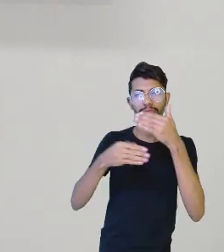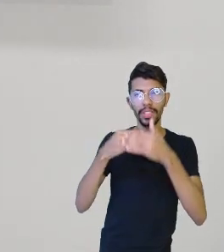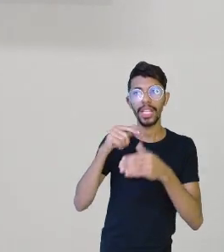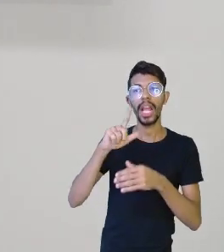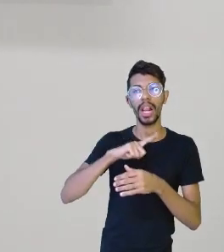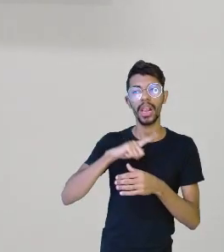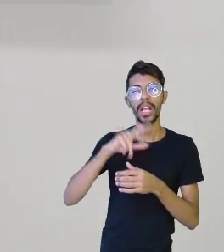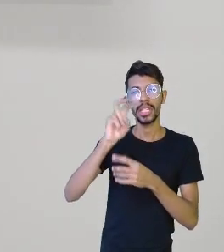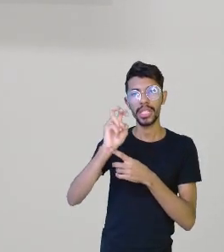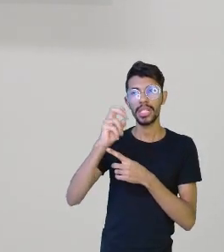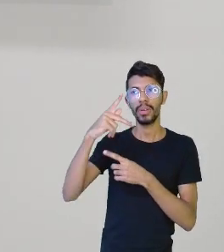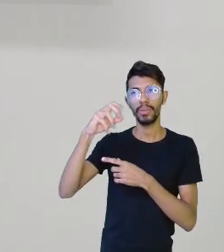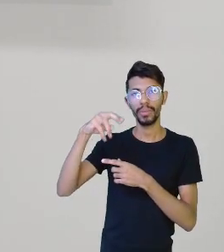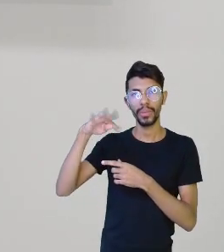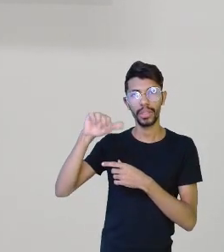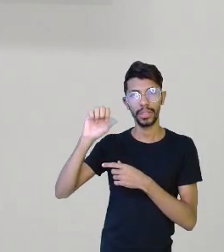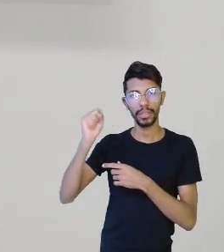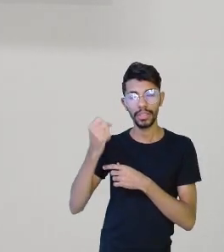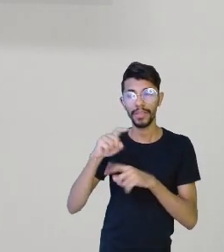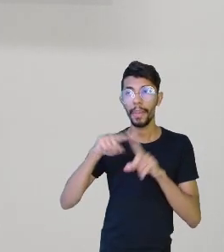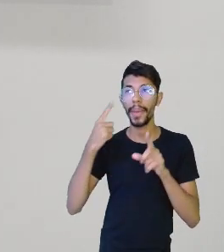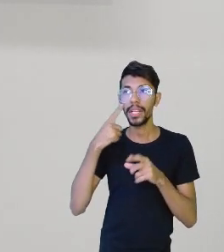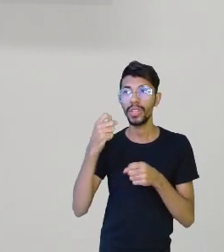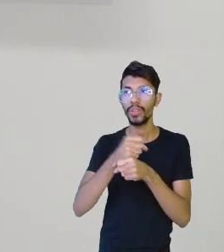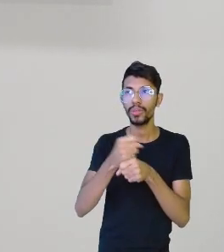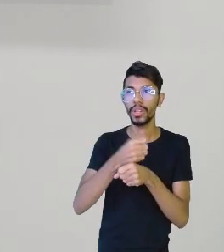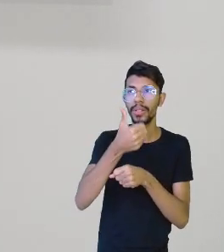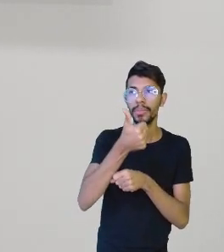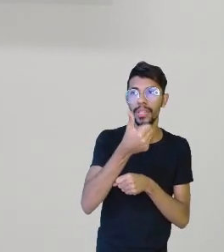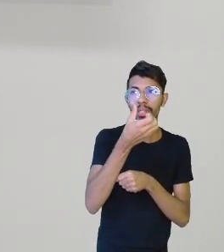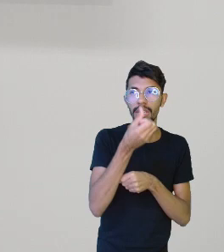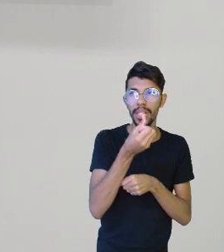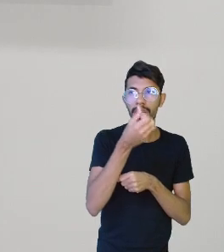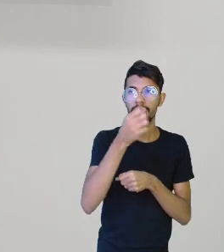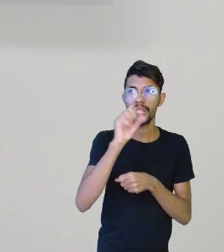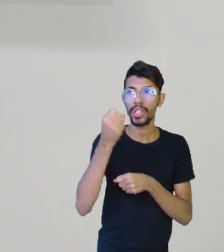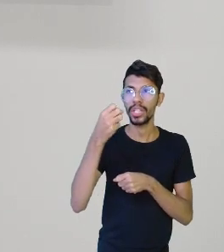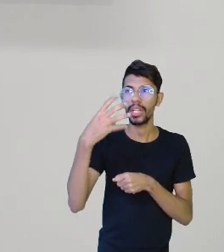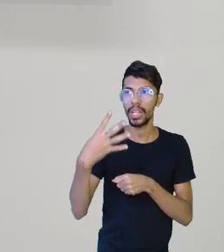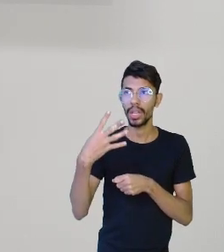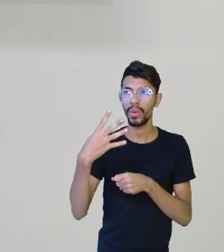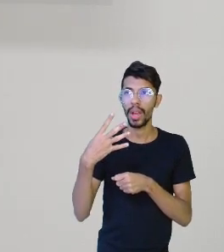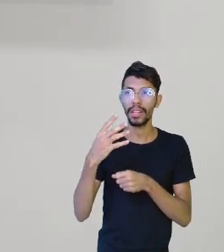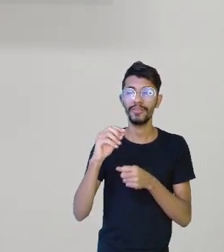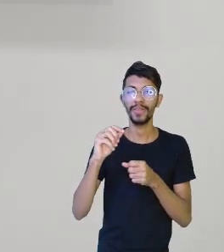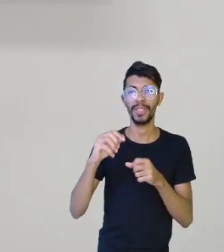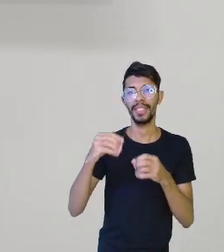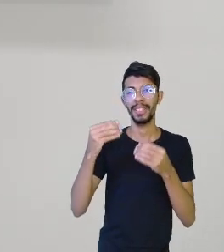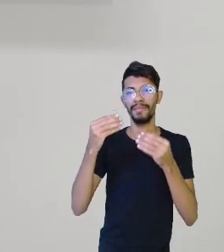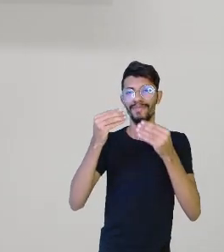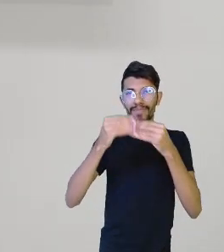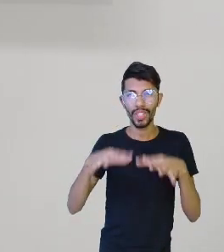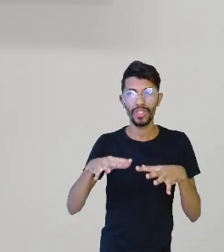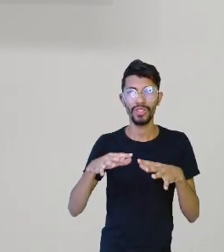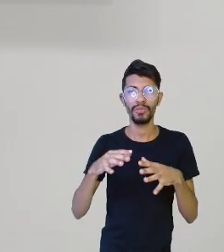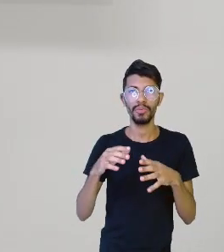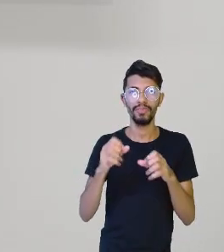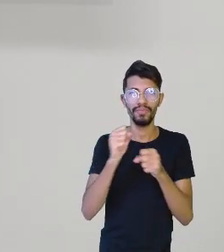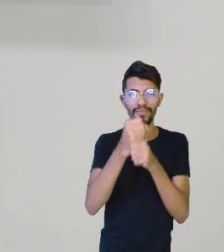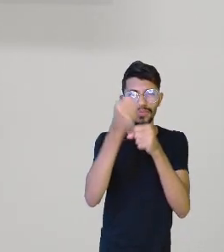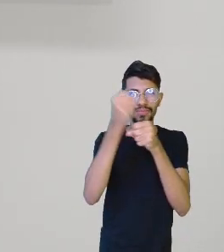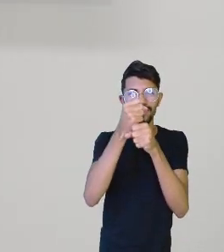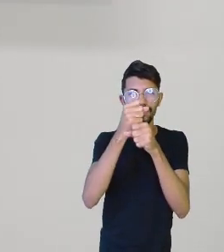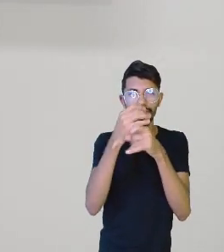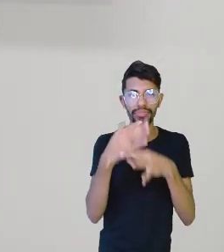Mas em 1654 ele foi arruinado, ele foi reconstruído de novo com nova forma e apenas 4